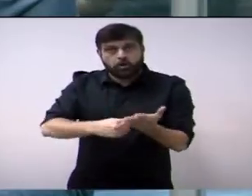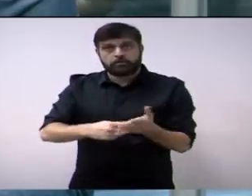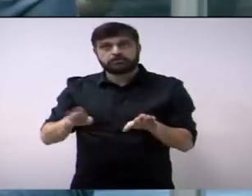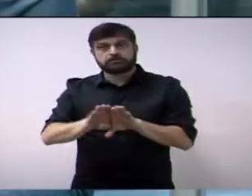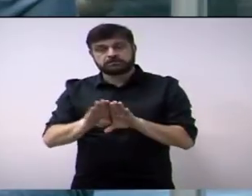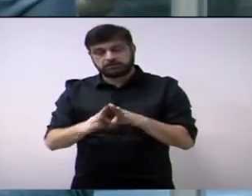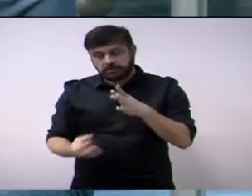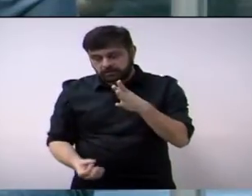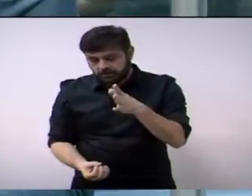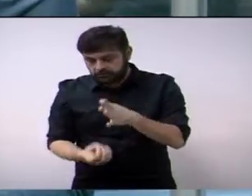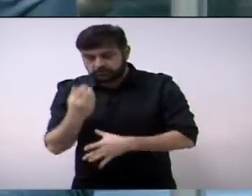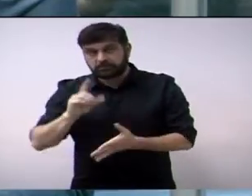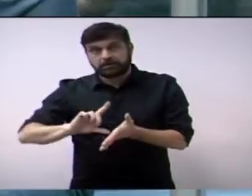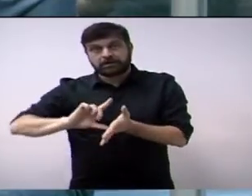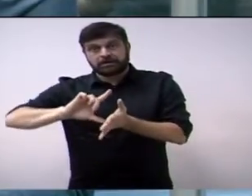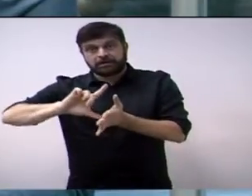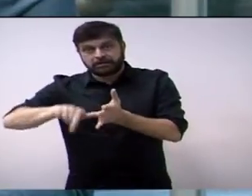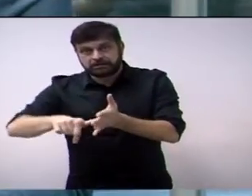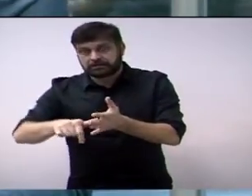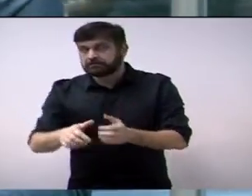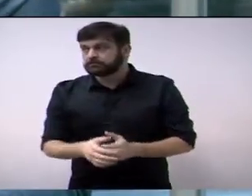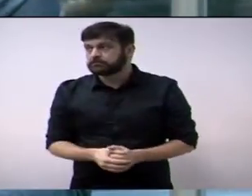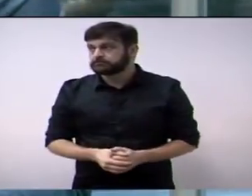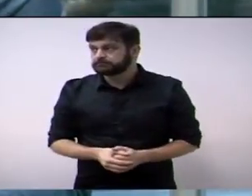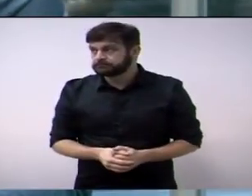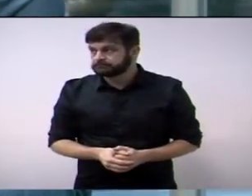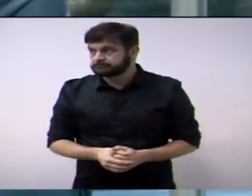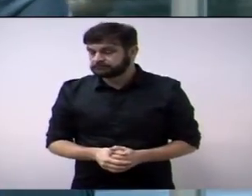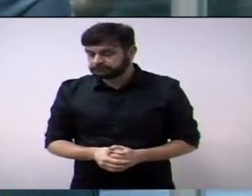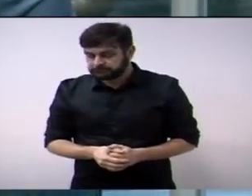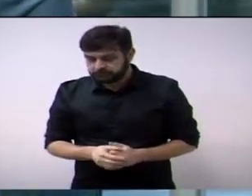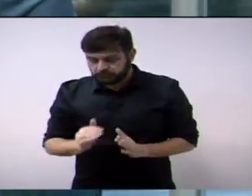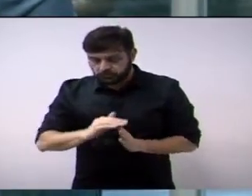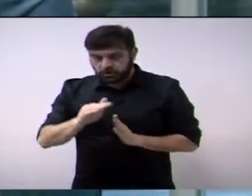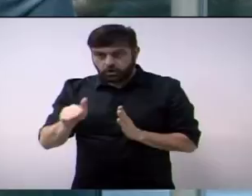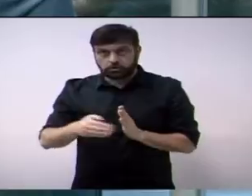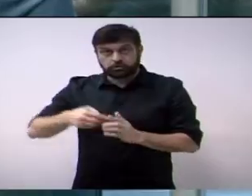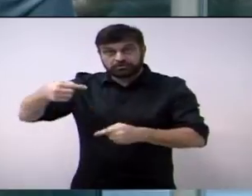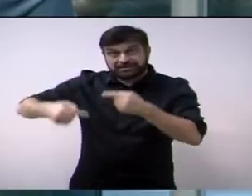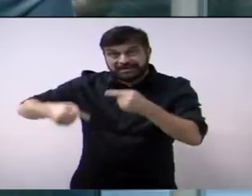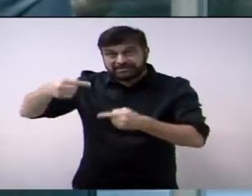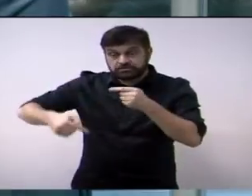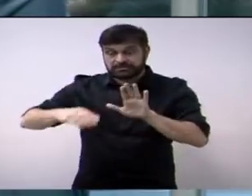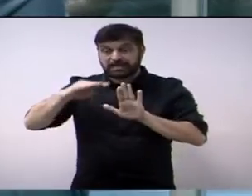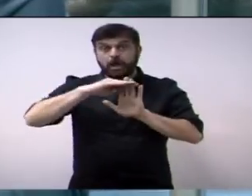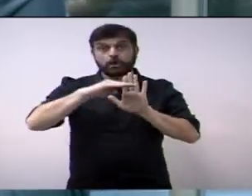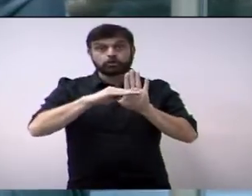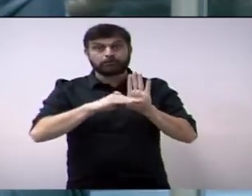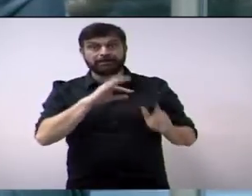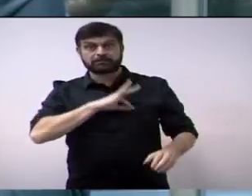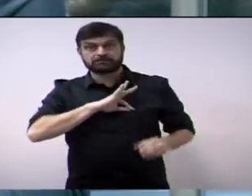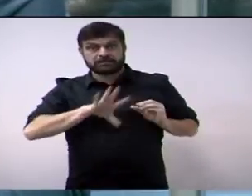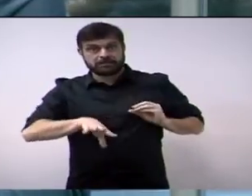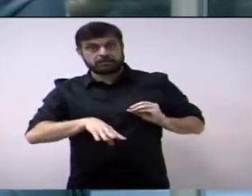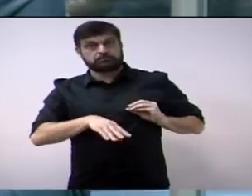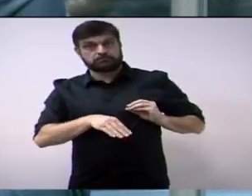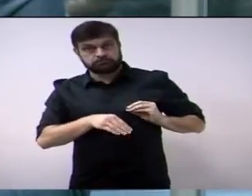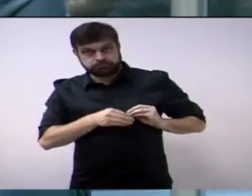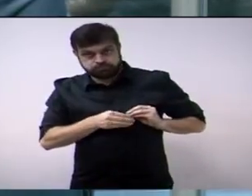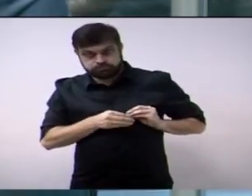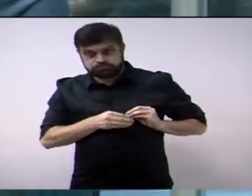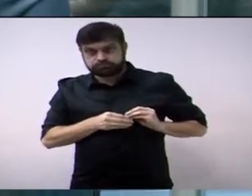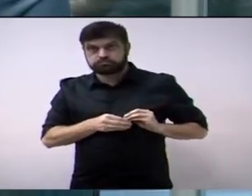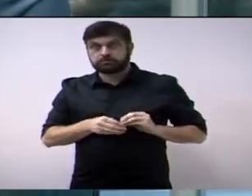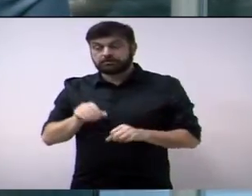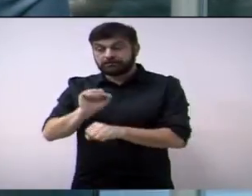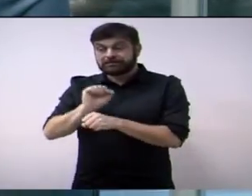foi após outros compromissos firmados. Todas as discussões do PCCV ocorrerá também a segunda etapa da